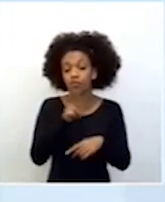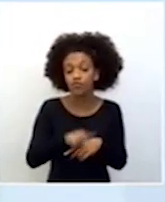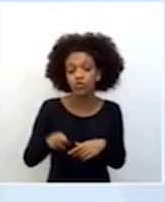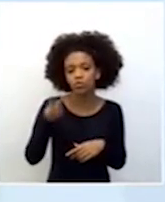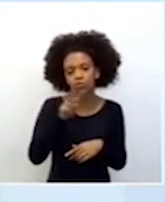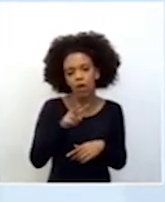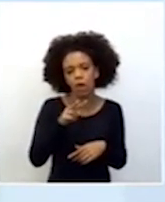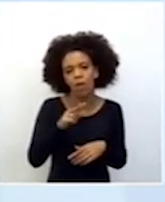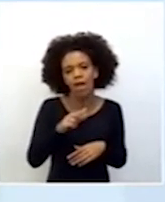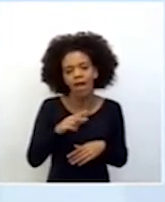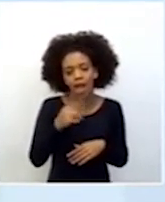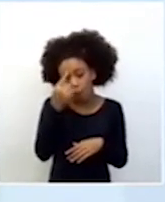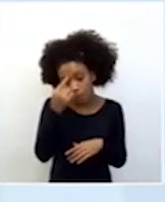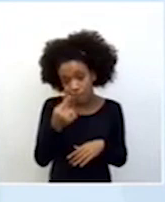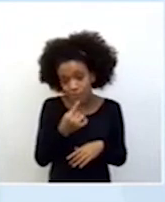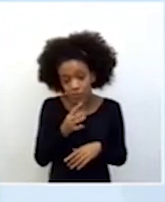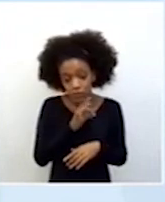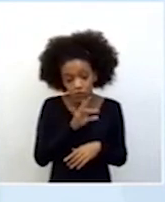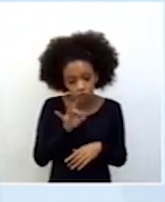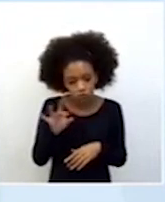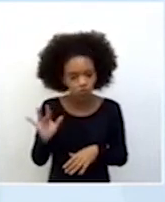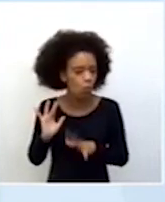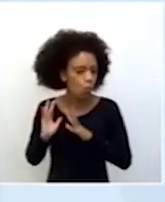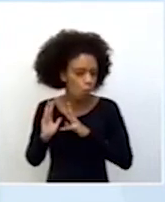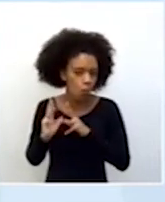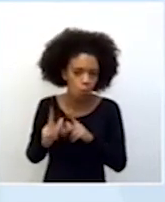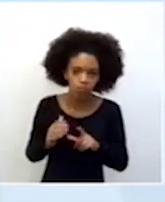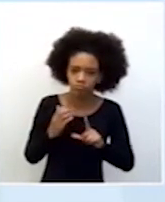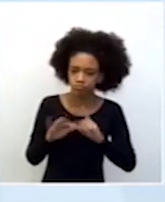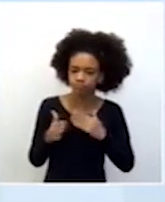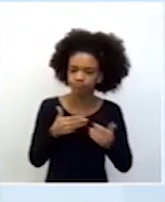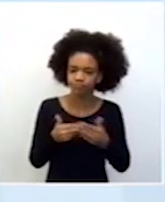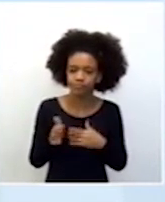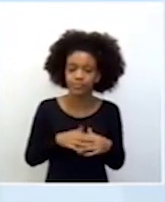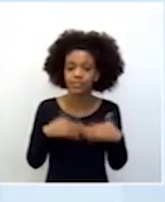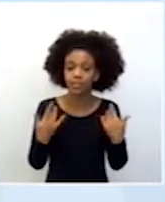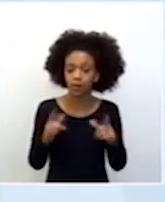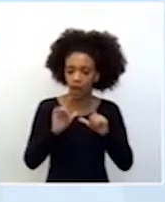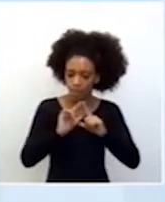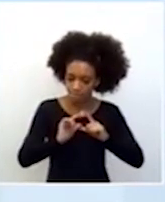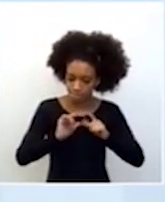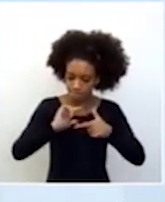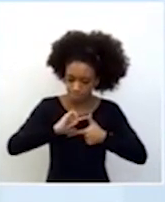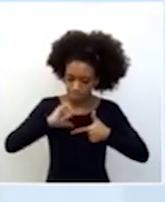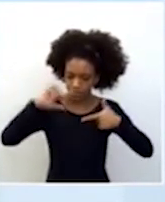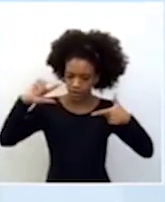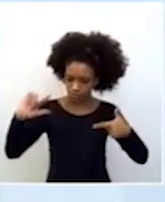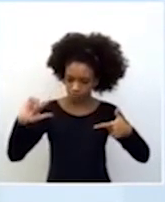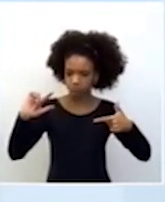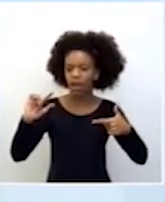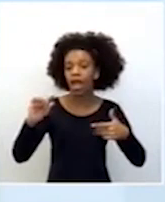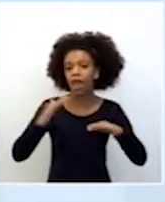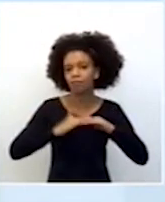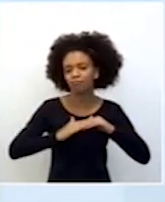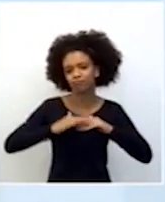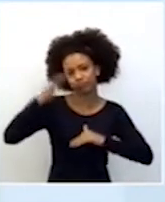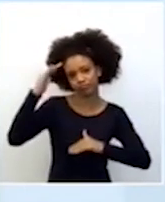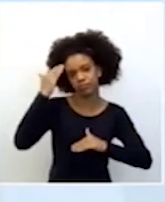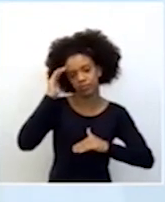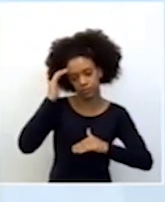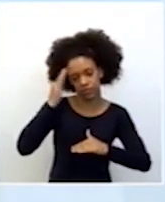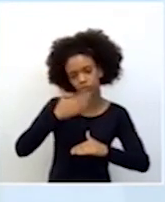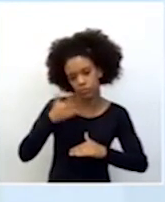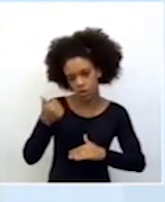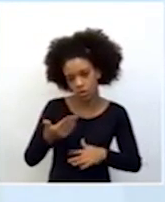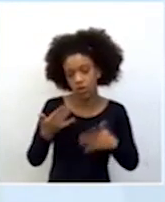e qualquer charge. As codificações visuais proporcionam maior compreensão da crítica, ironia e humor